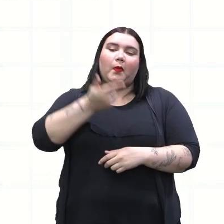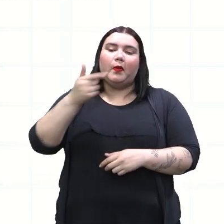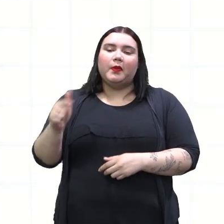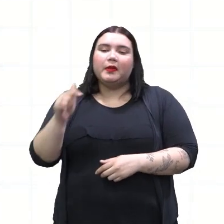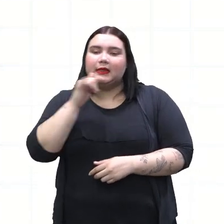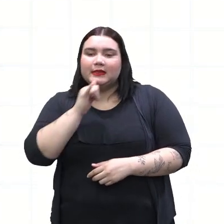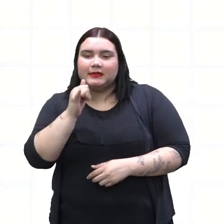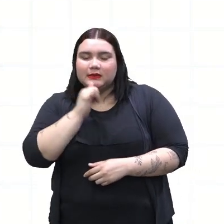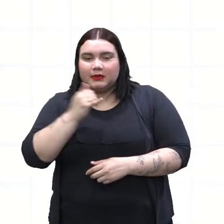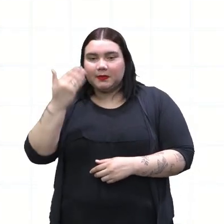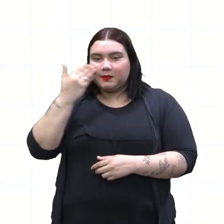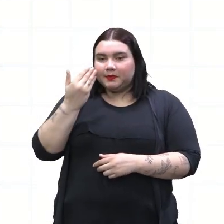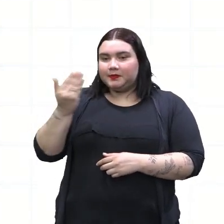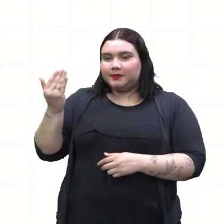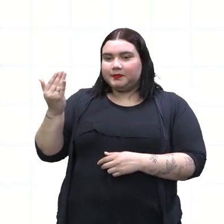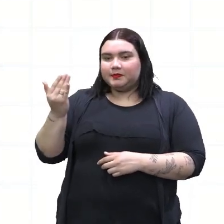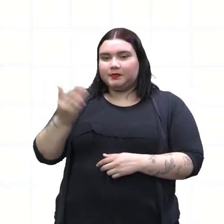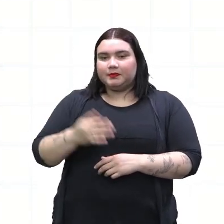aqui junto comigo.